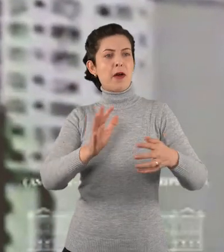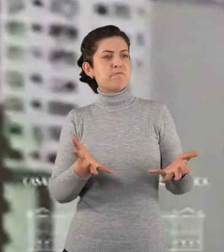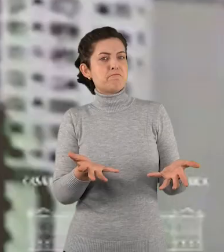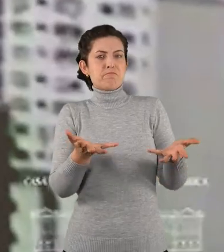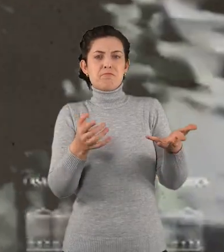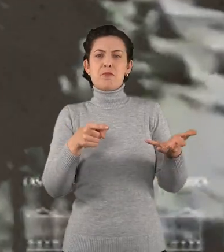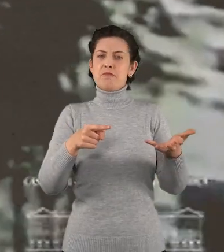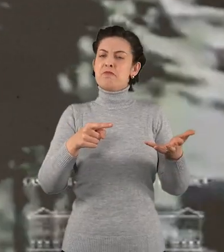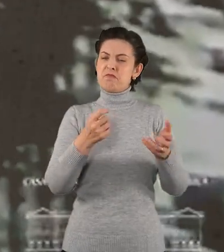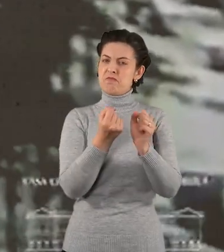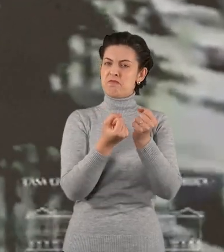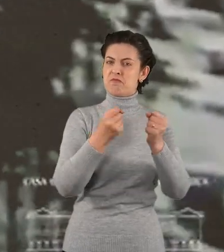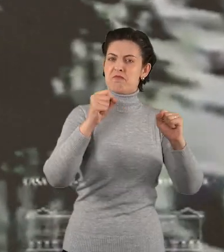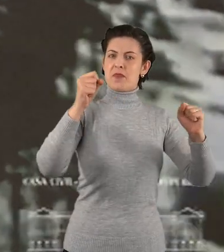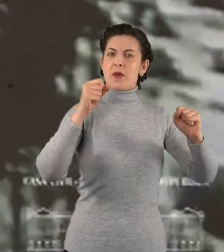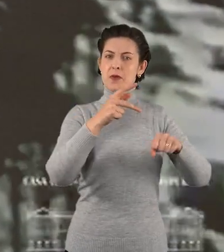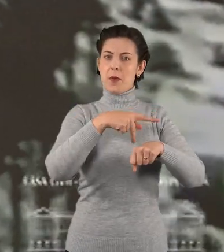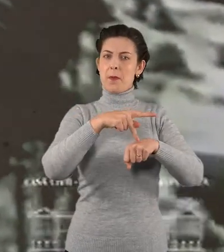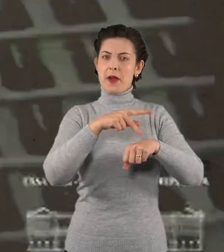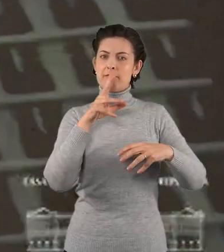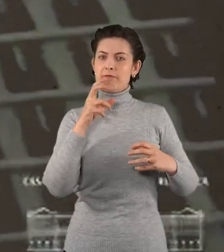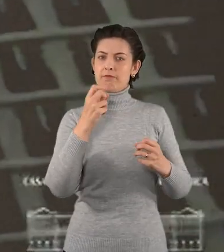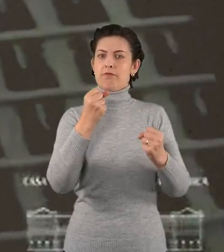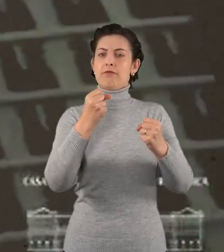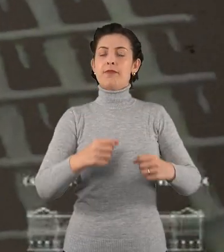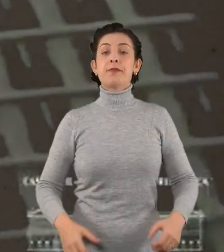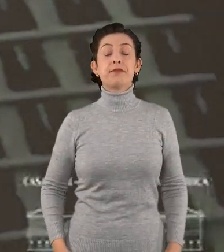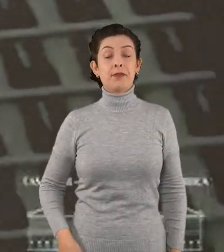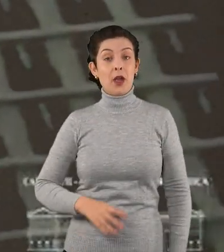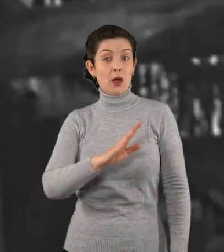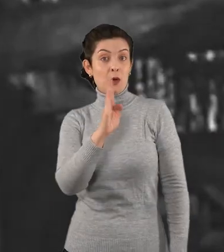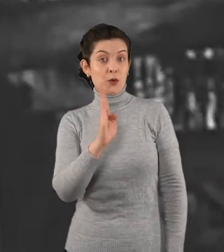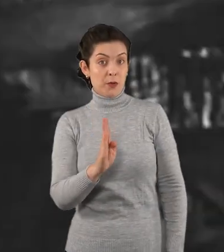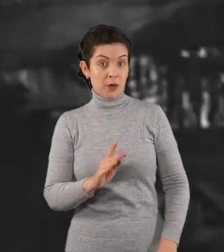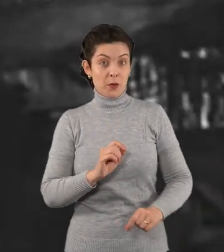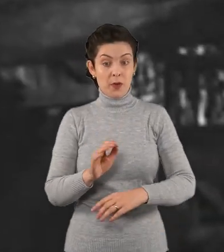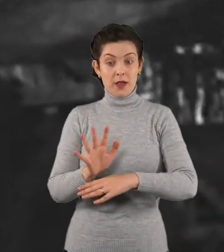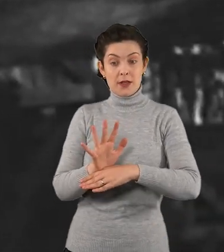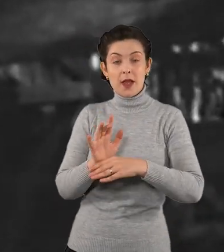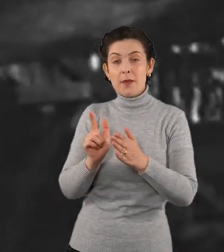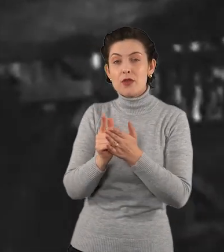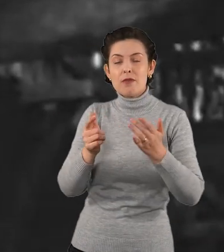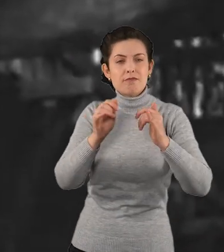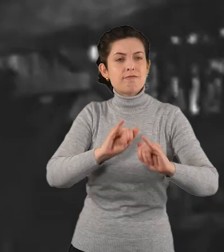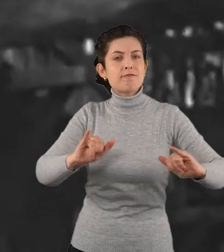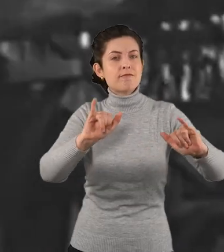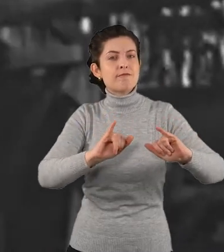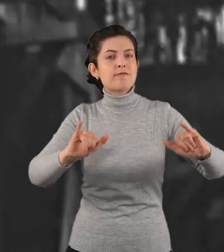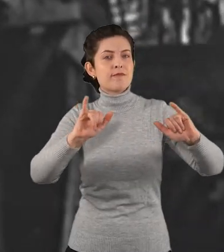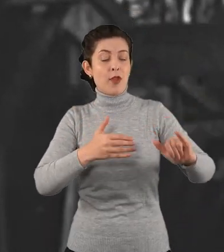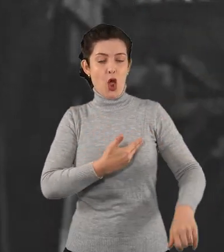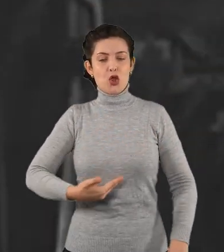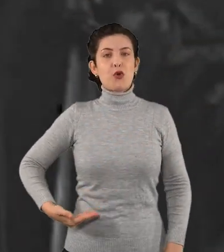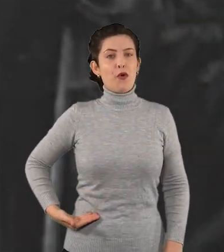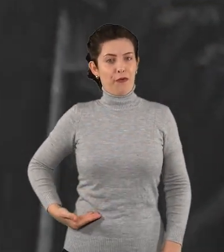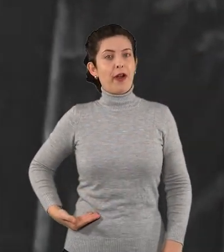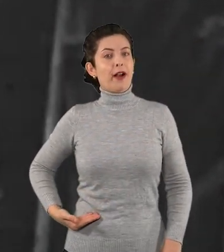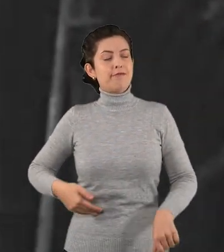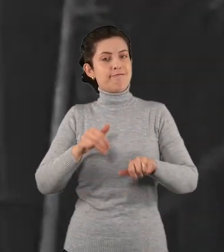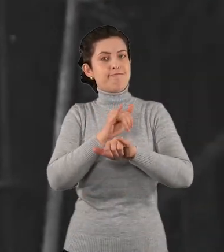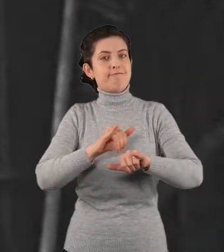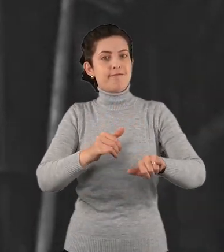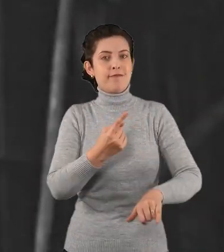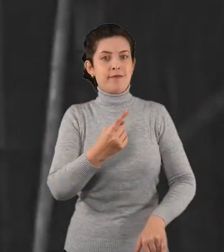a fim de evidenciar a ideia de grandeza territorial do país. No Brasil, o cinejornal foi usado como forma de propaganda do